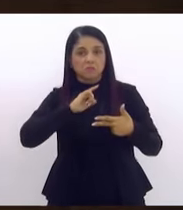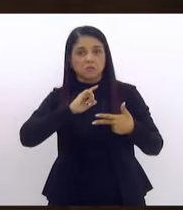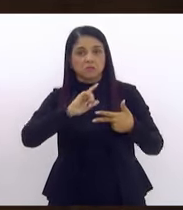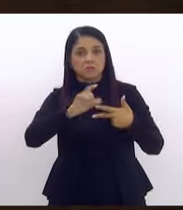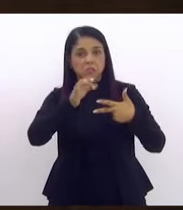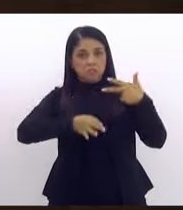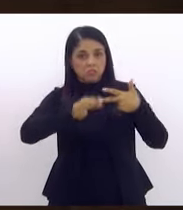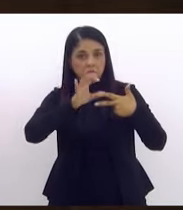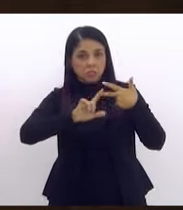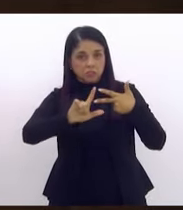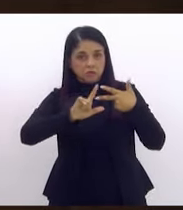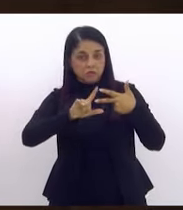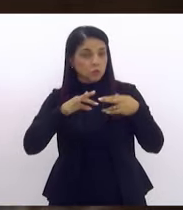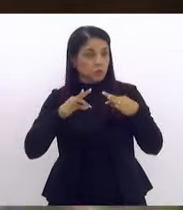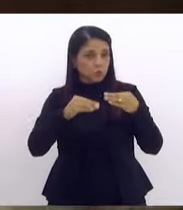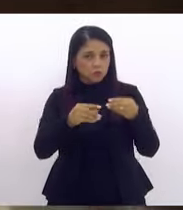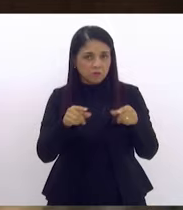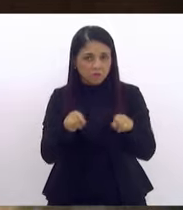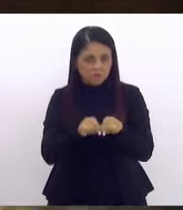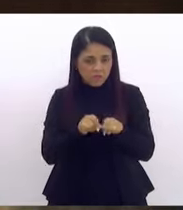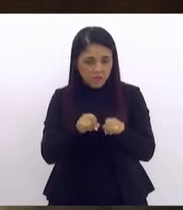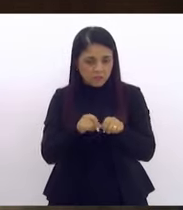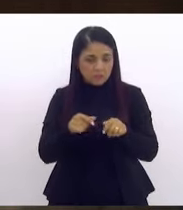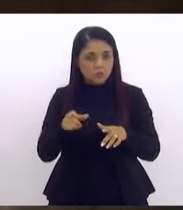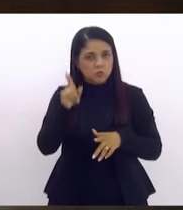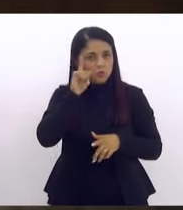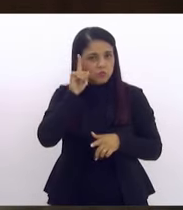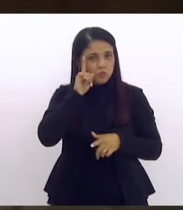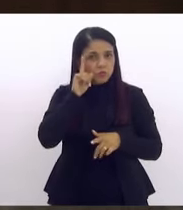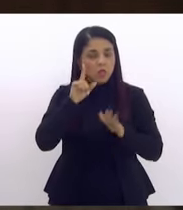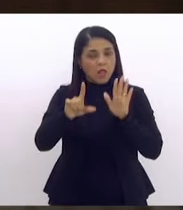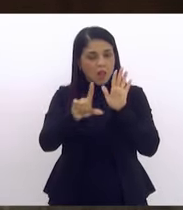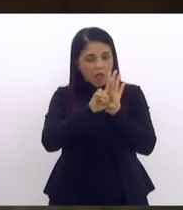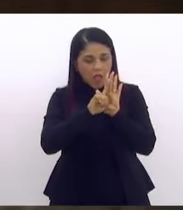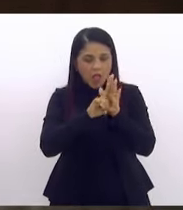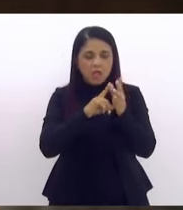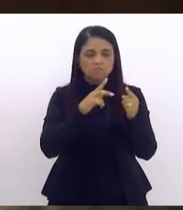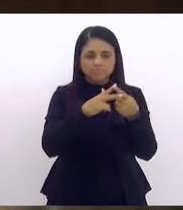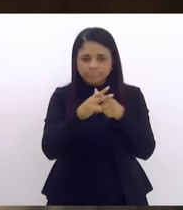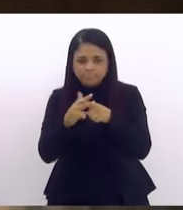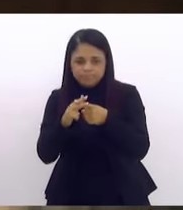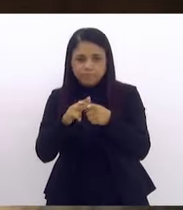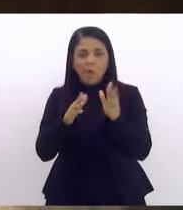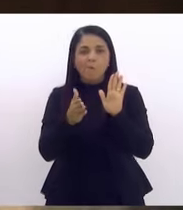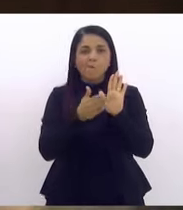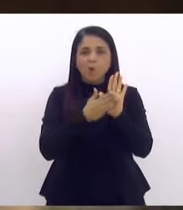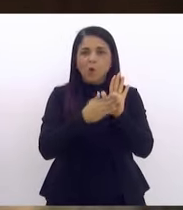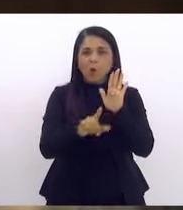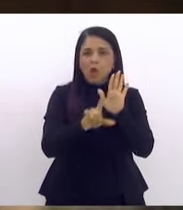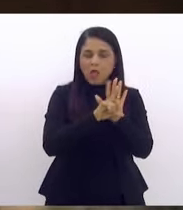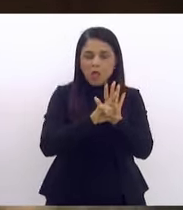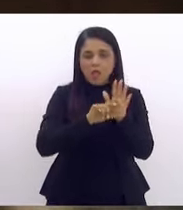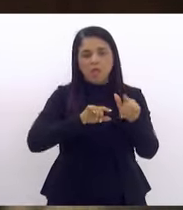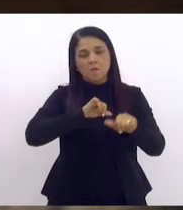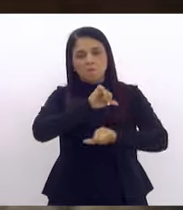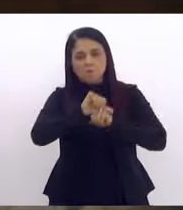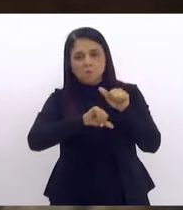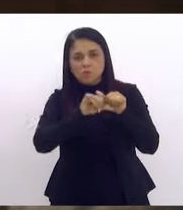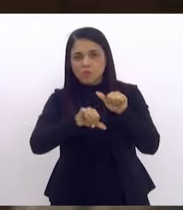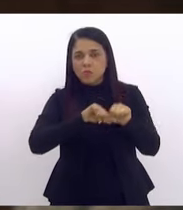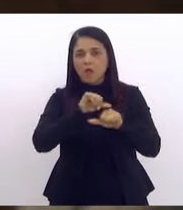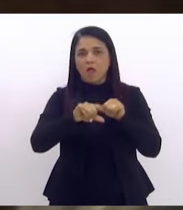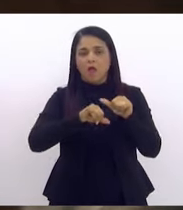tudo que a gente faz aqui diariamente é rever leis, propor leis, mudar configurações do ordenamento jurídico que